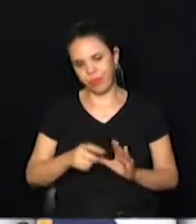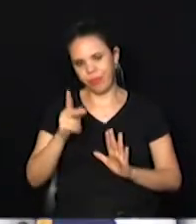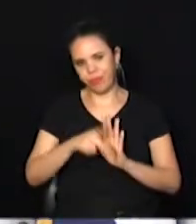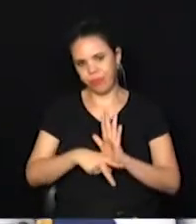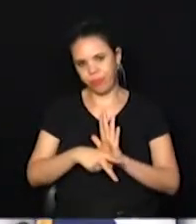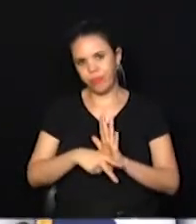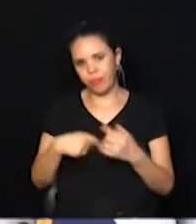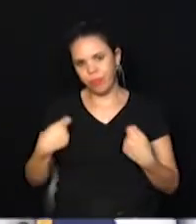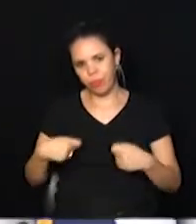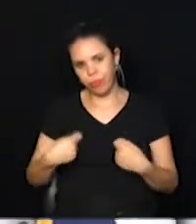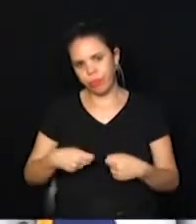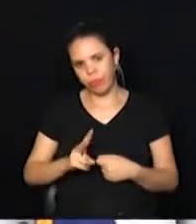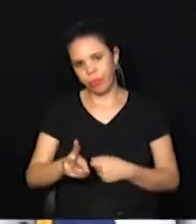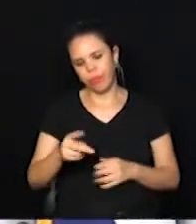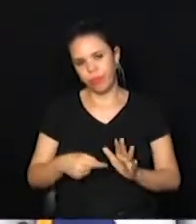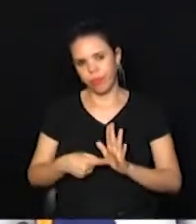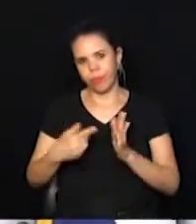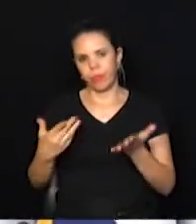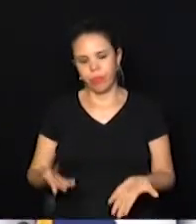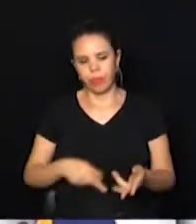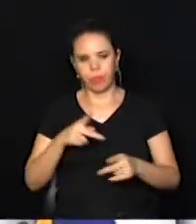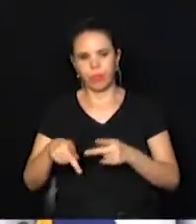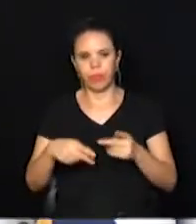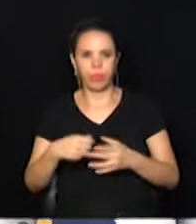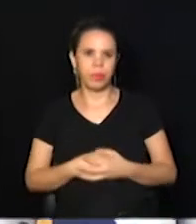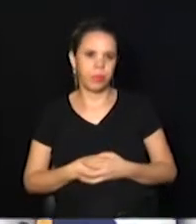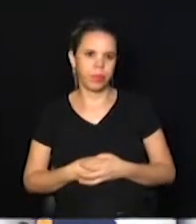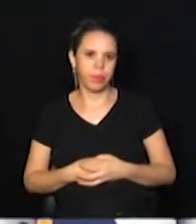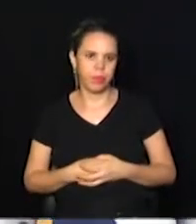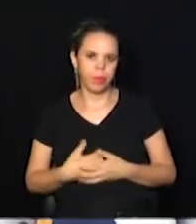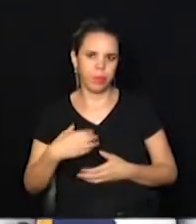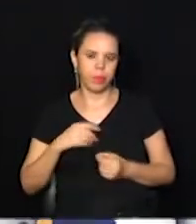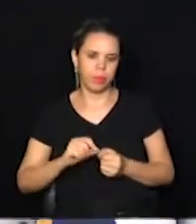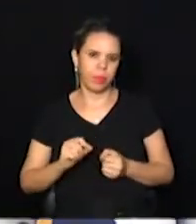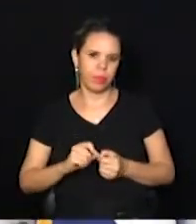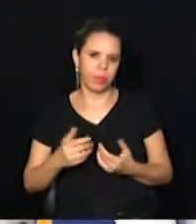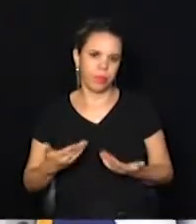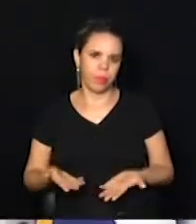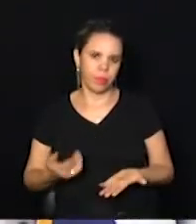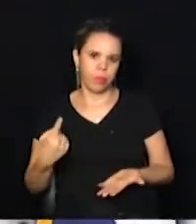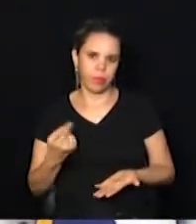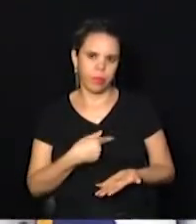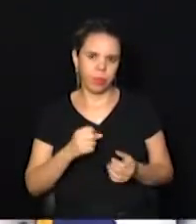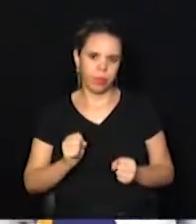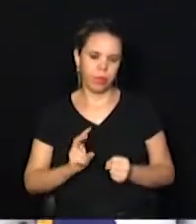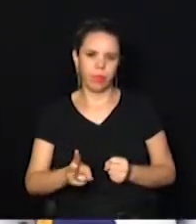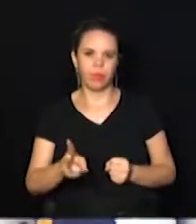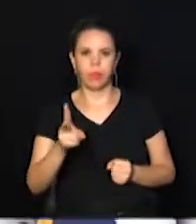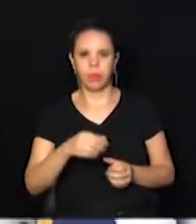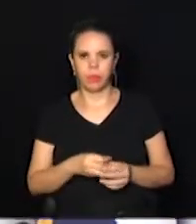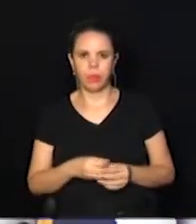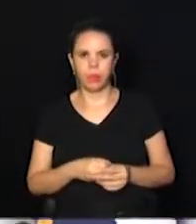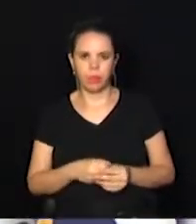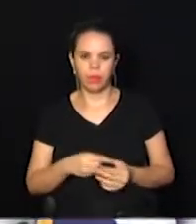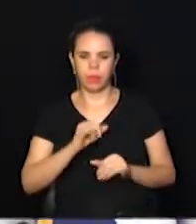que nós precisamos continuar apresentando para a população. E a forma de fazer isso é a gente poder continuar